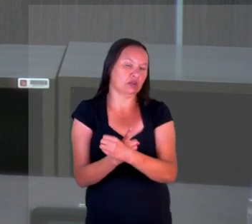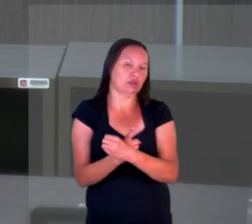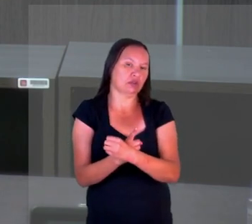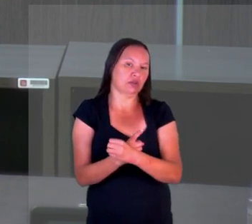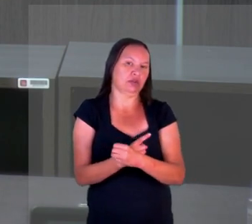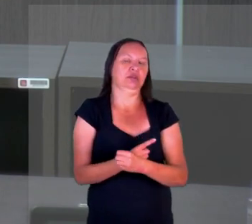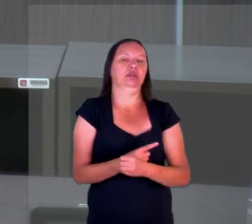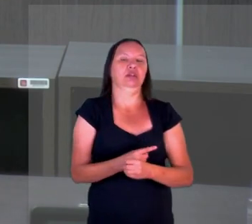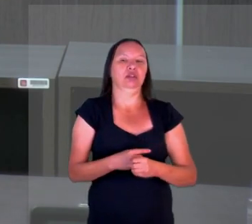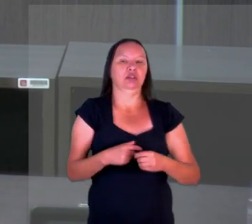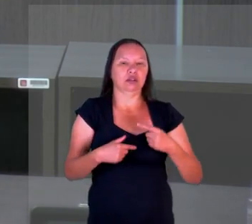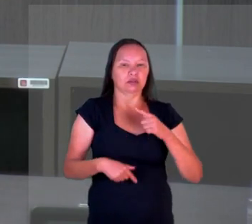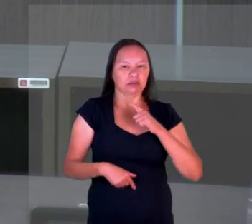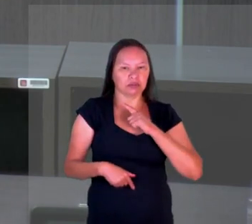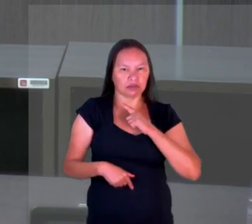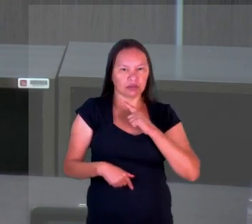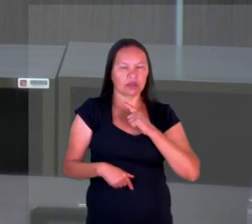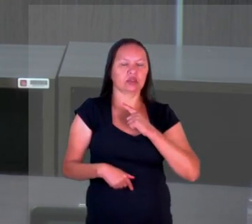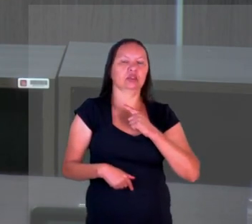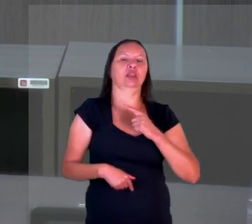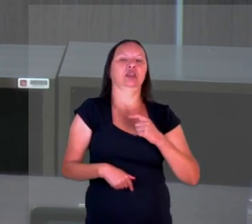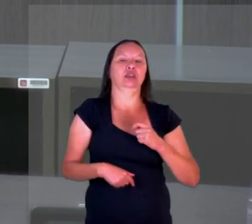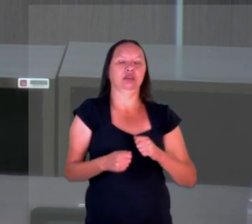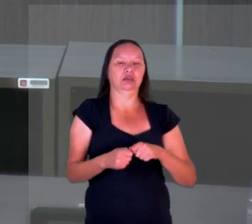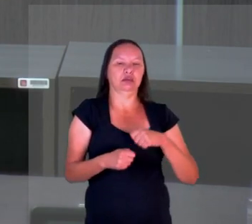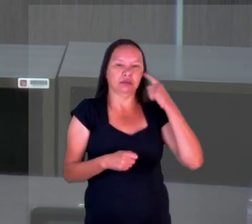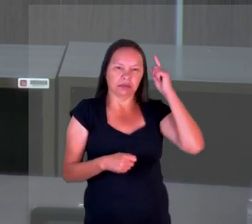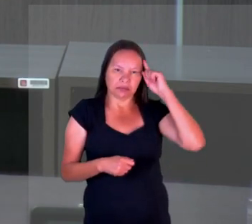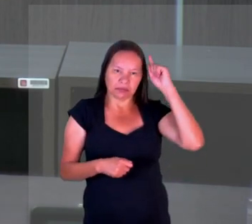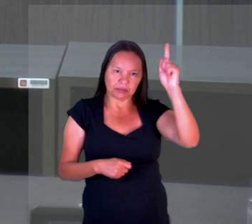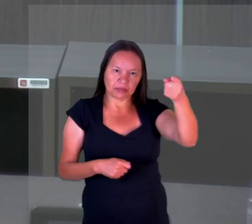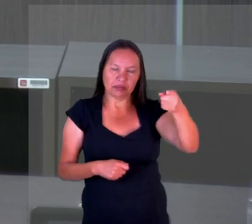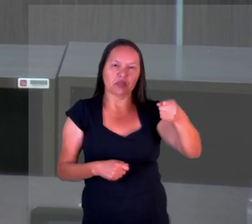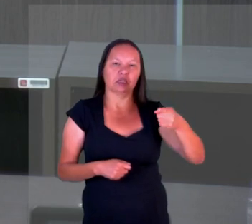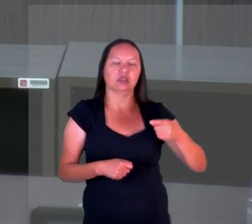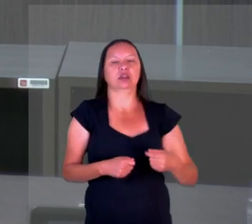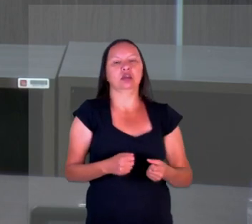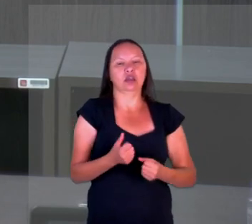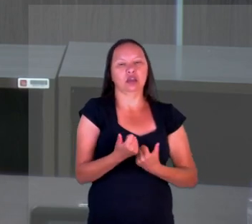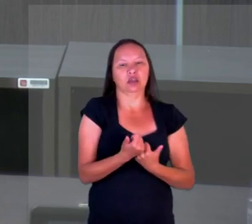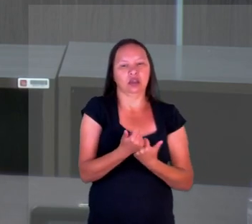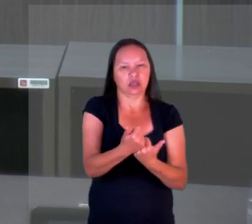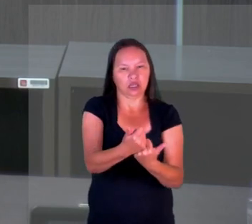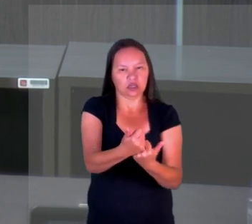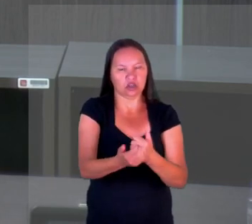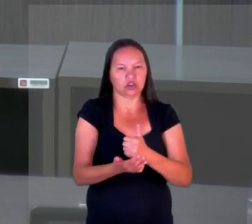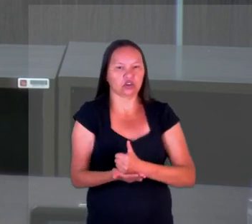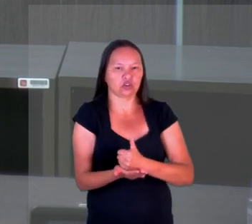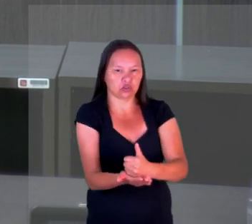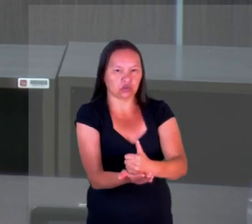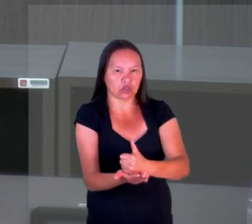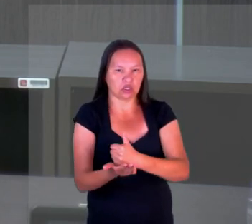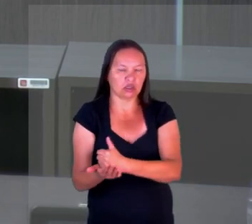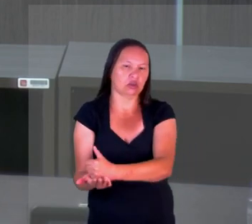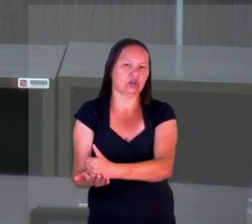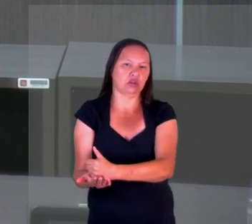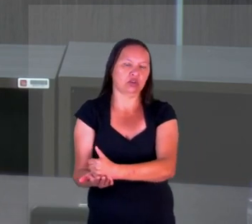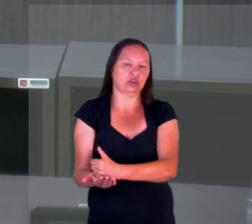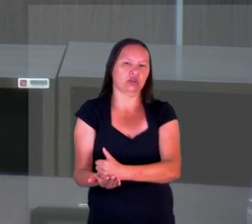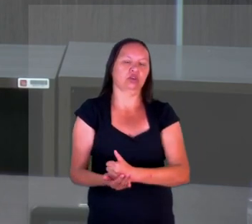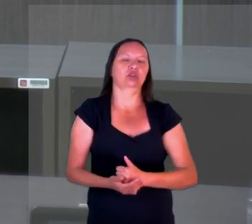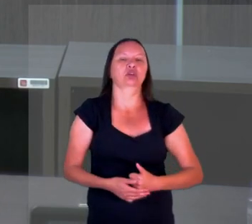pretende segundo o mandamento constitucional ser solidária fraterna igualitária e Justa e cujo